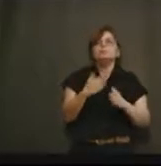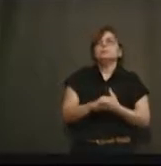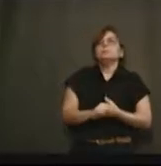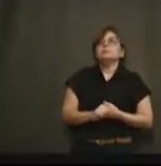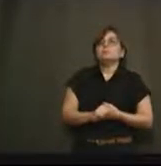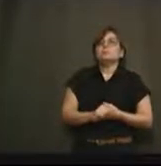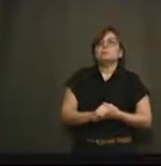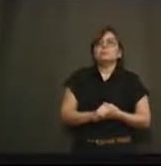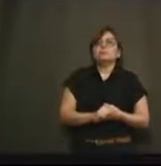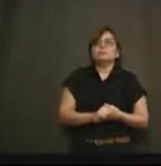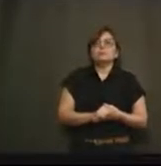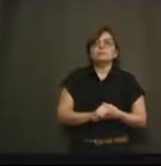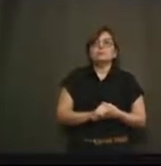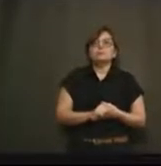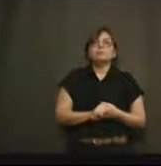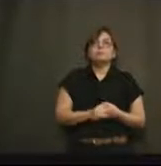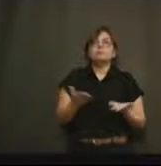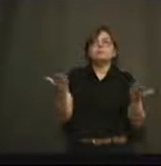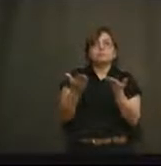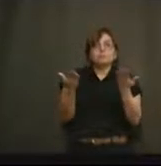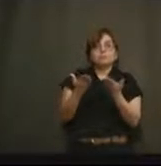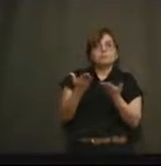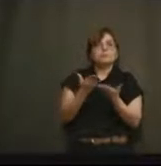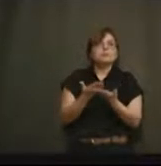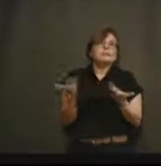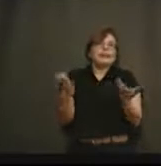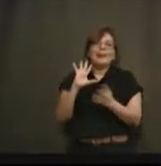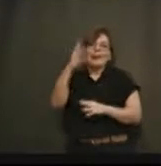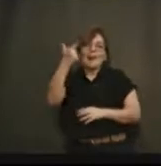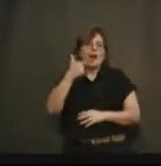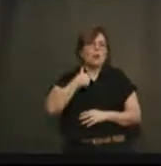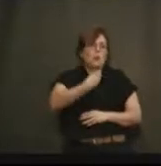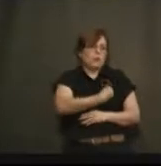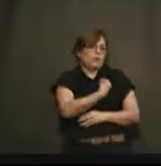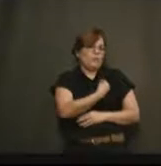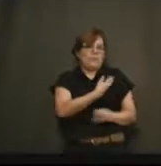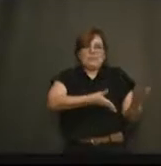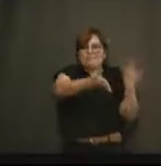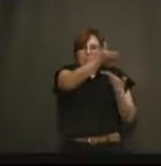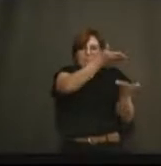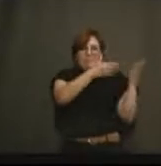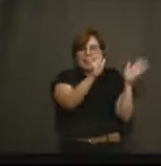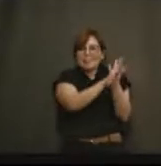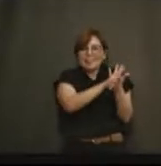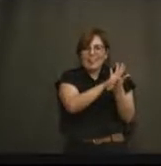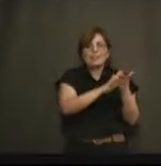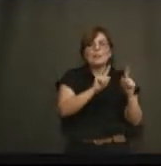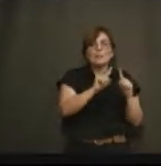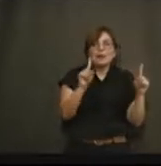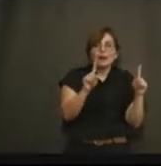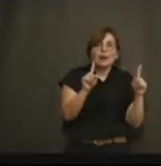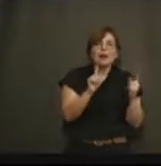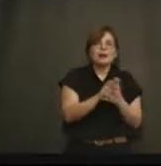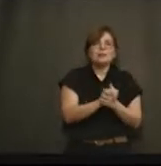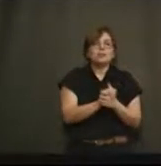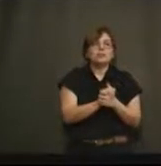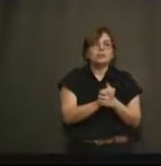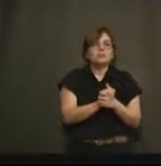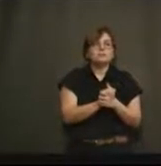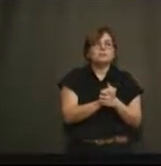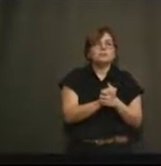seguinte: eu evidentemente não convivi com ela, mas eu, por razões várias, tenho tentado